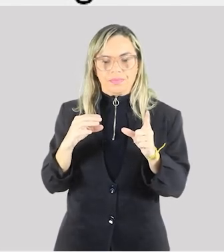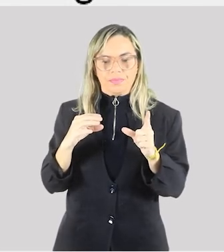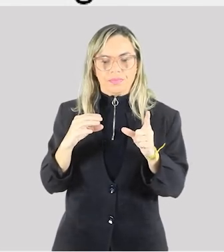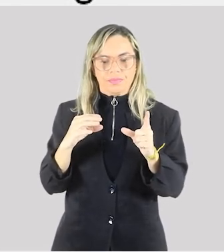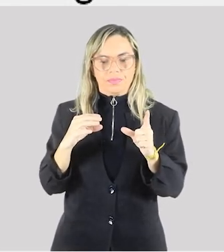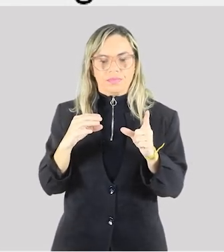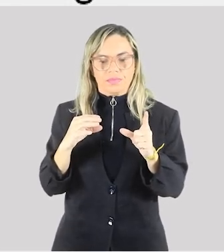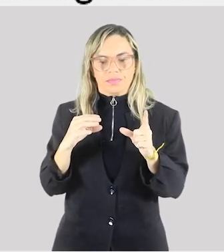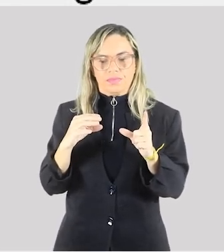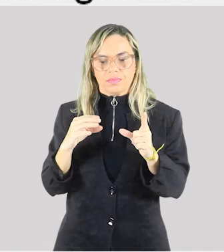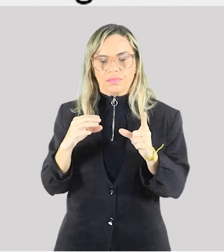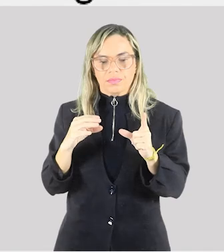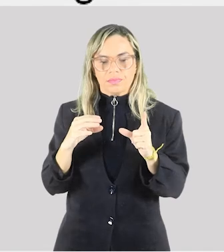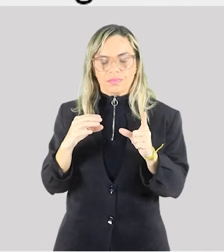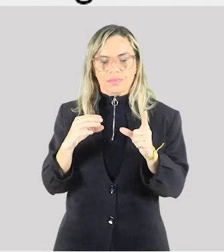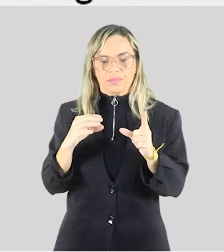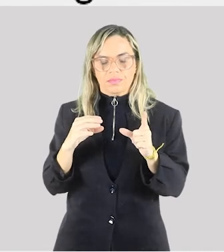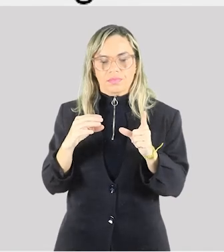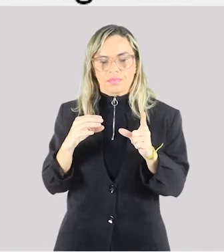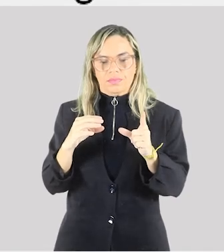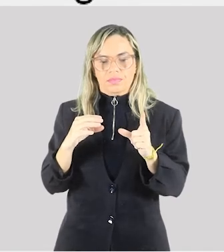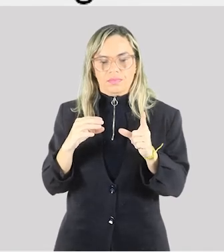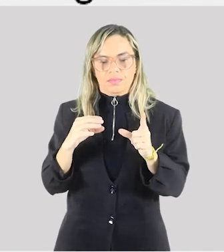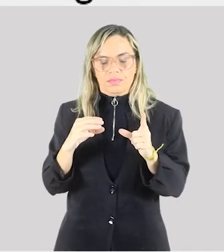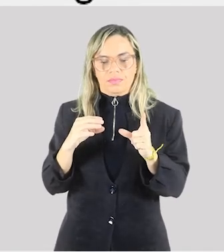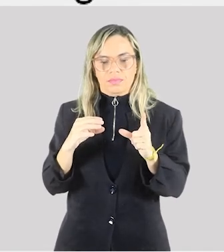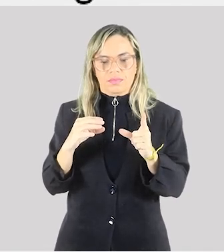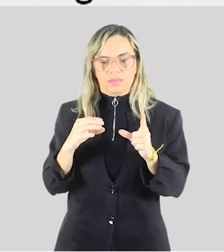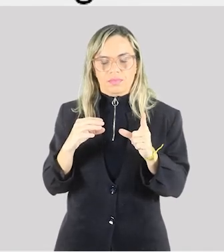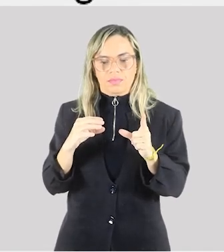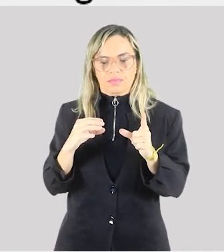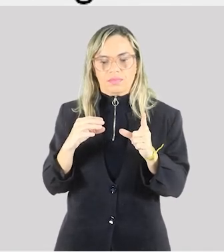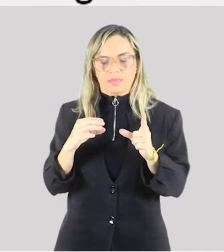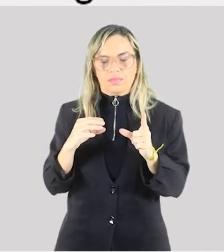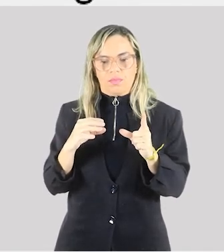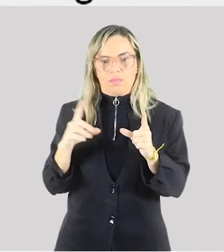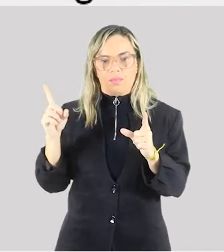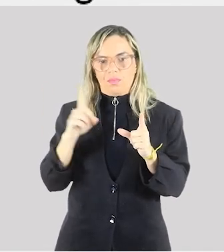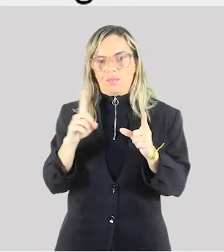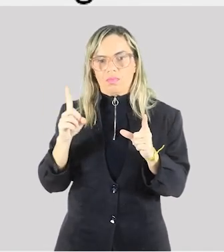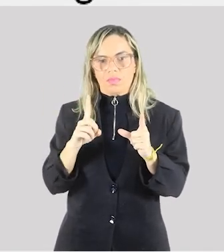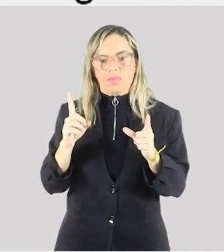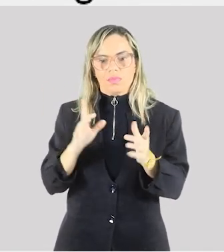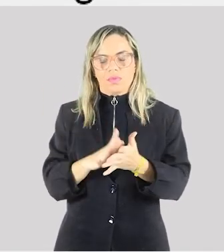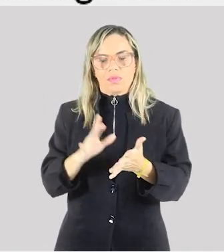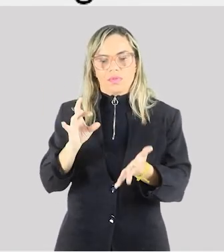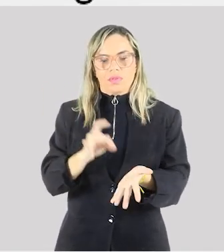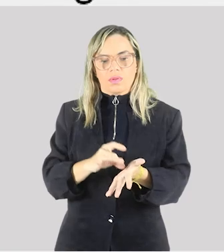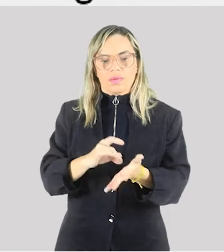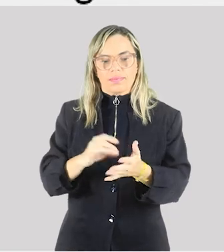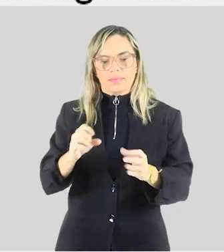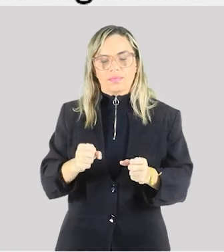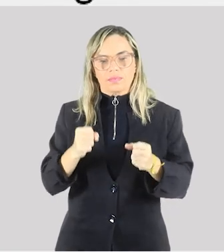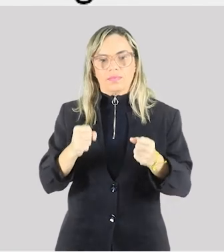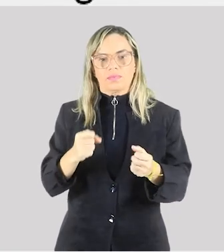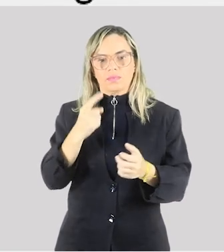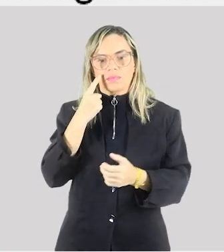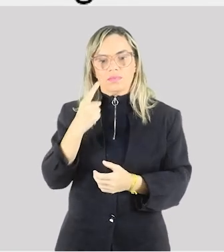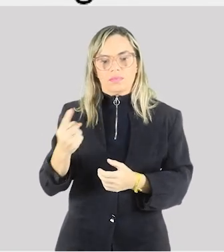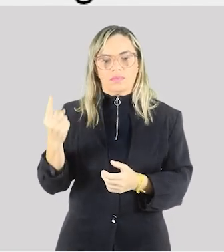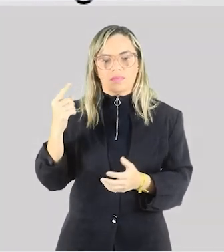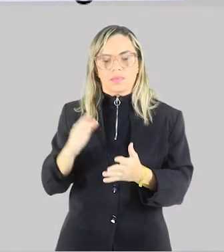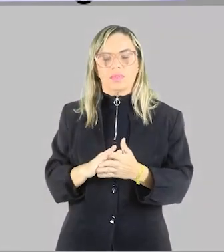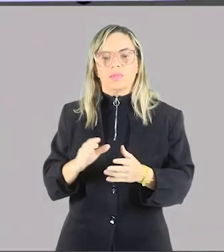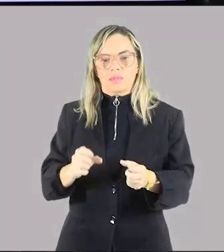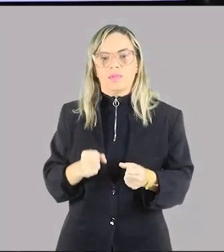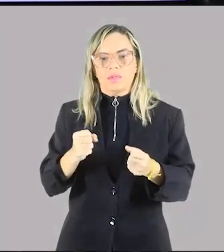não é possível, visto que apenas agentes públicos podem exercê-las. Não é verdade. A gente pode observar que é